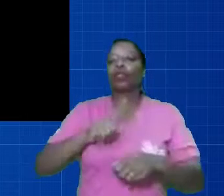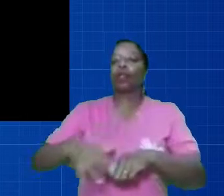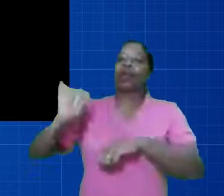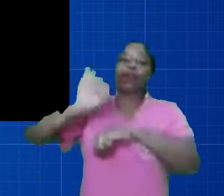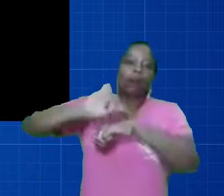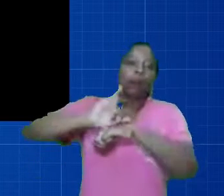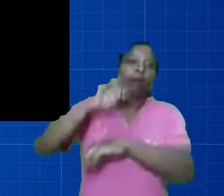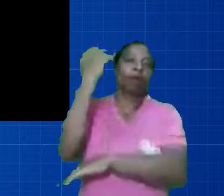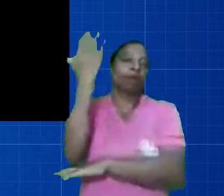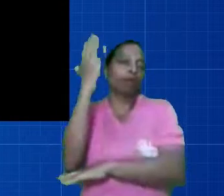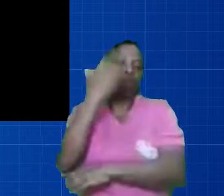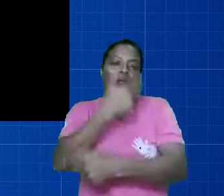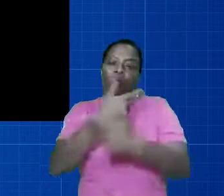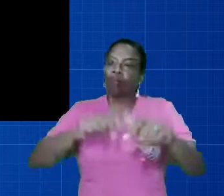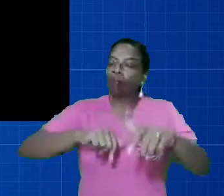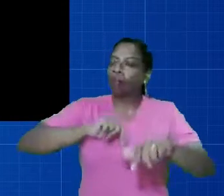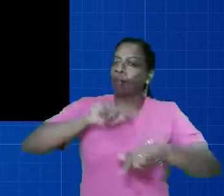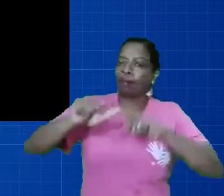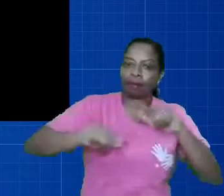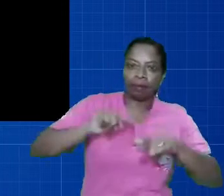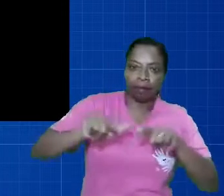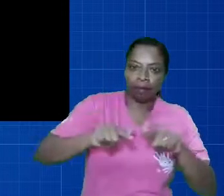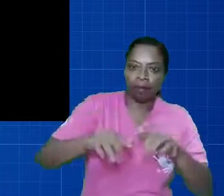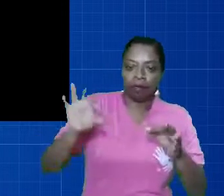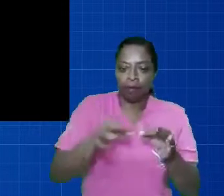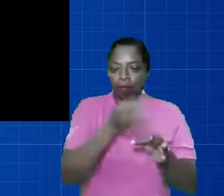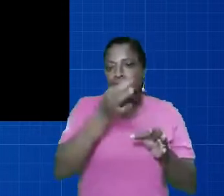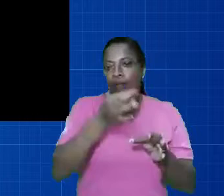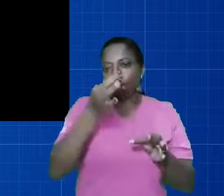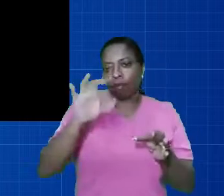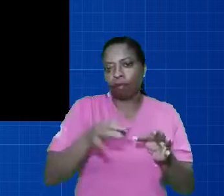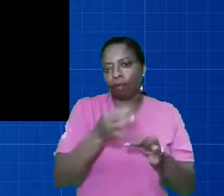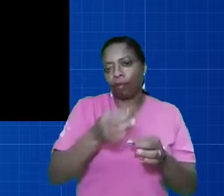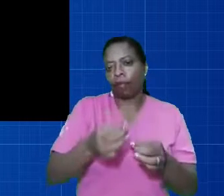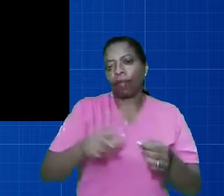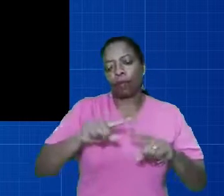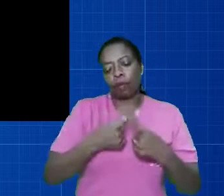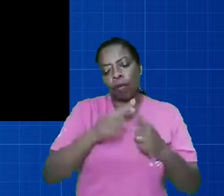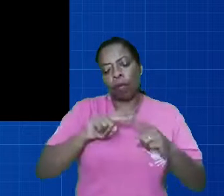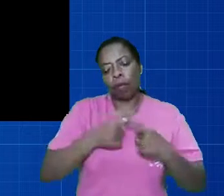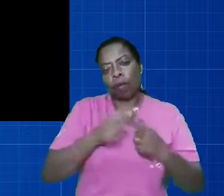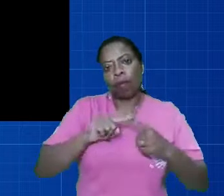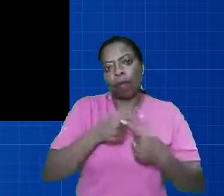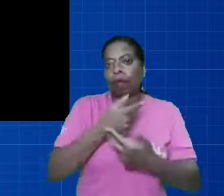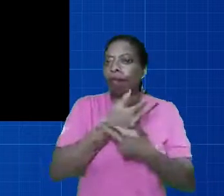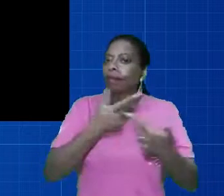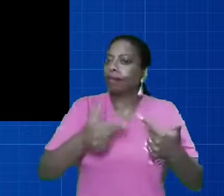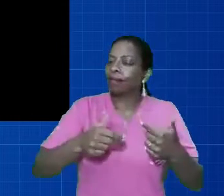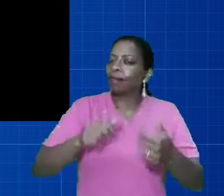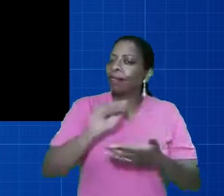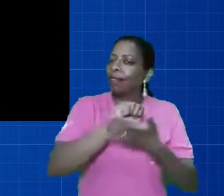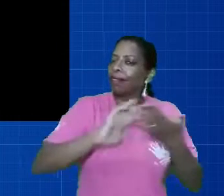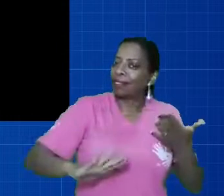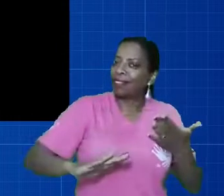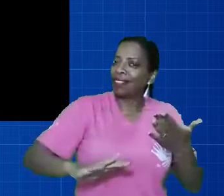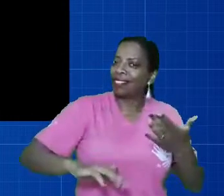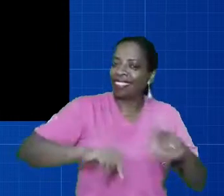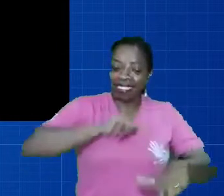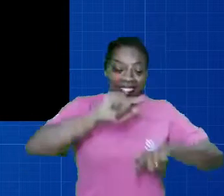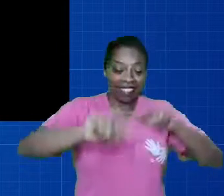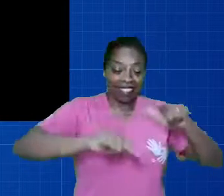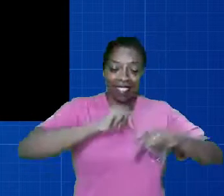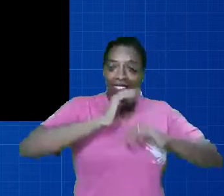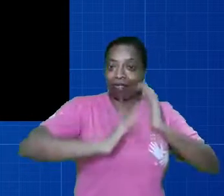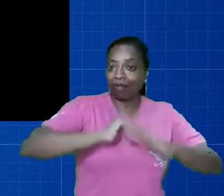madeira, trabalhos de agulha e crochê, né? Vários tipos de atividades, né?